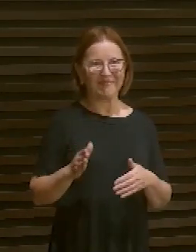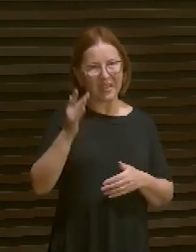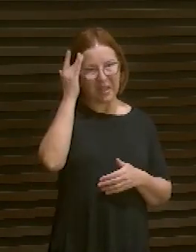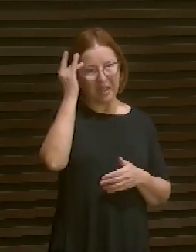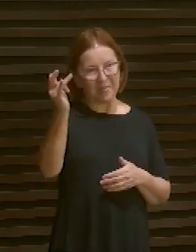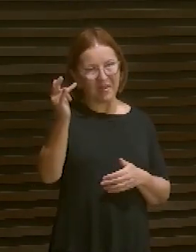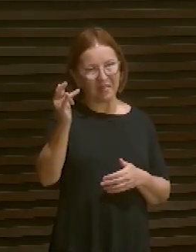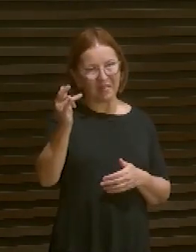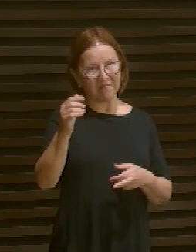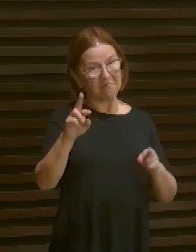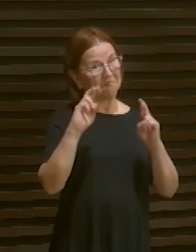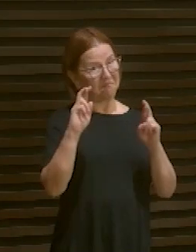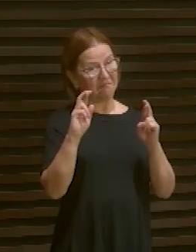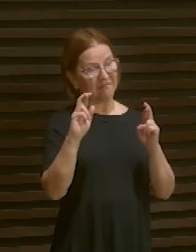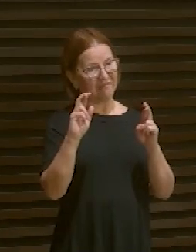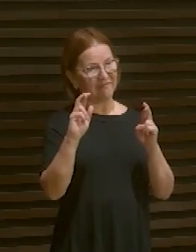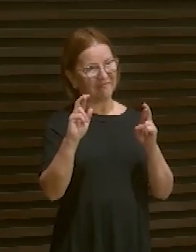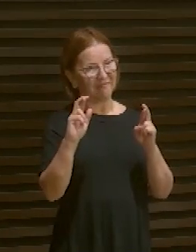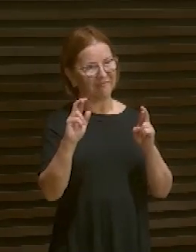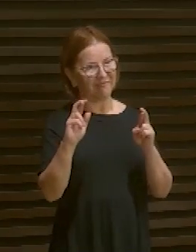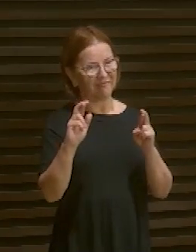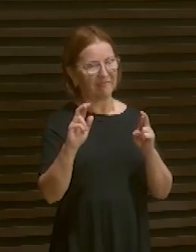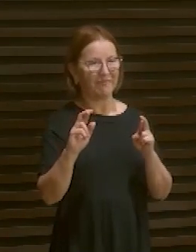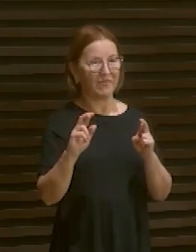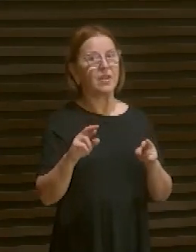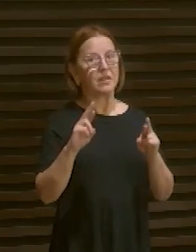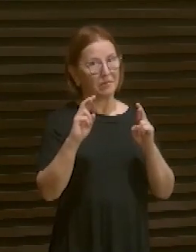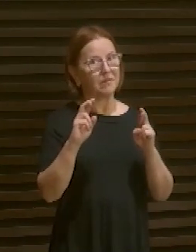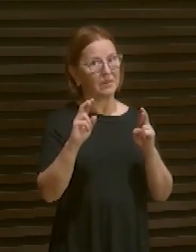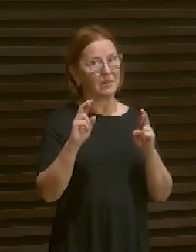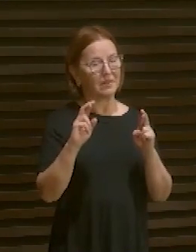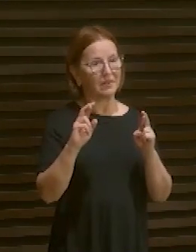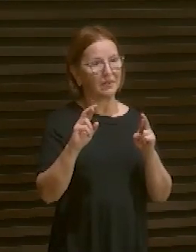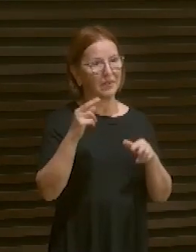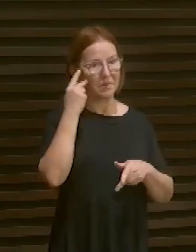Amanhã é uma expectativa e uma esperança para aqueles que estão em Cristo.